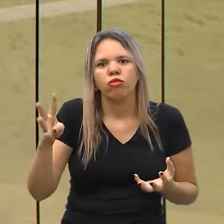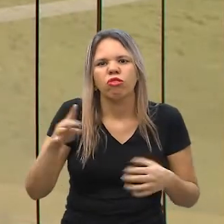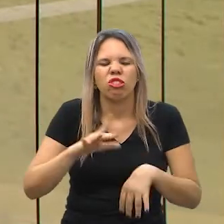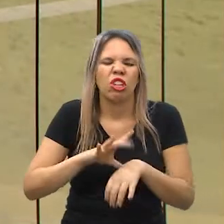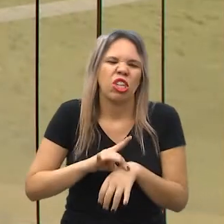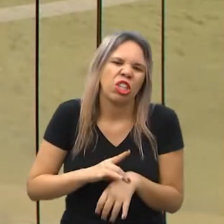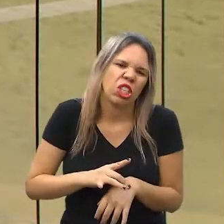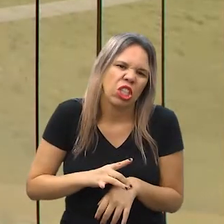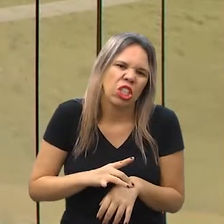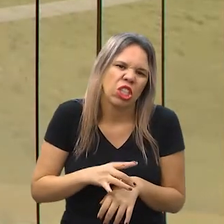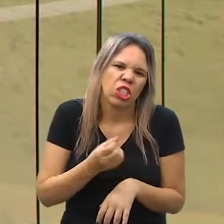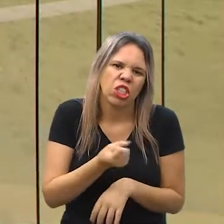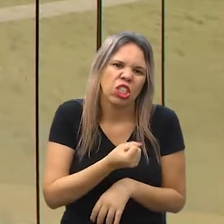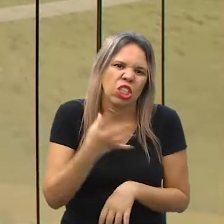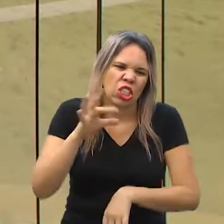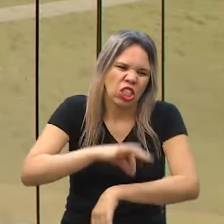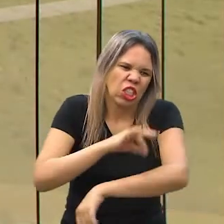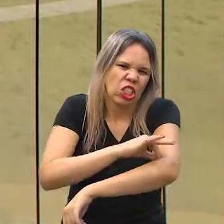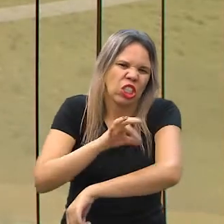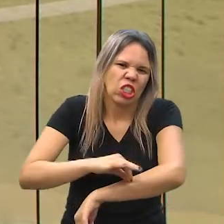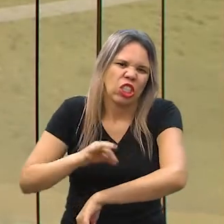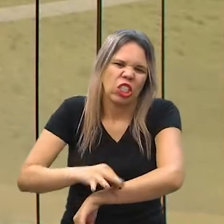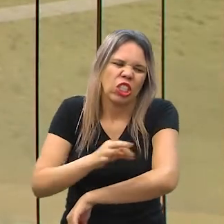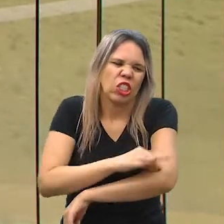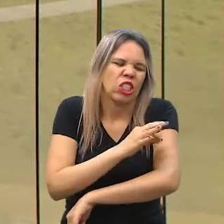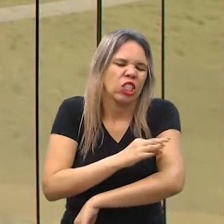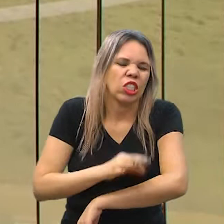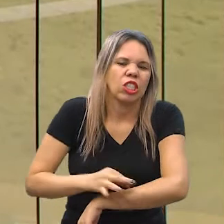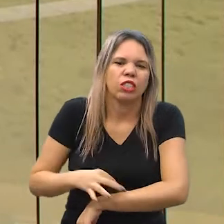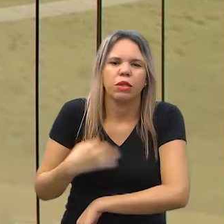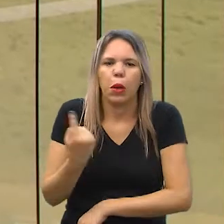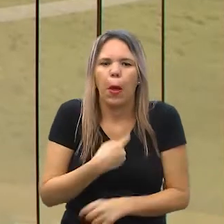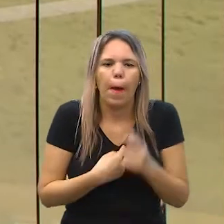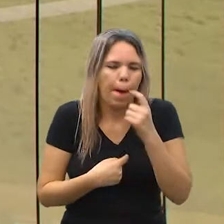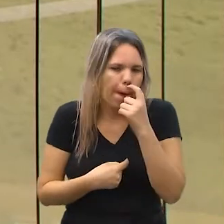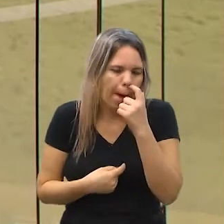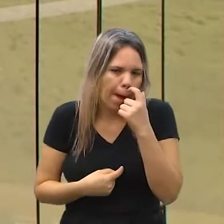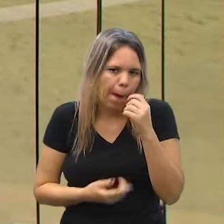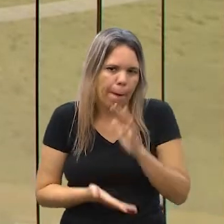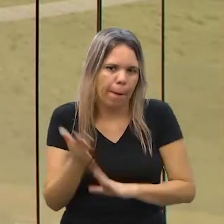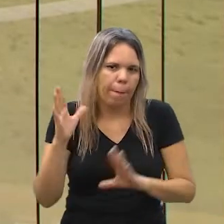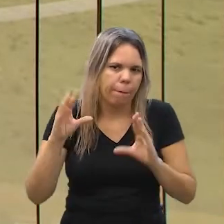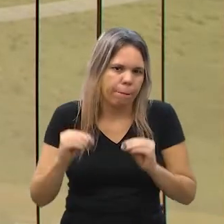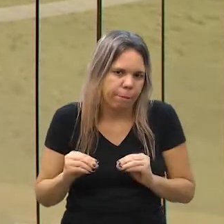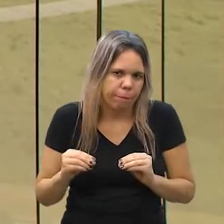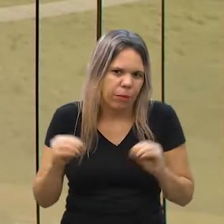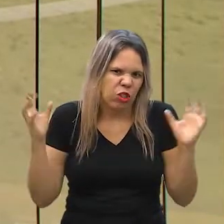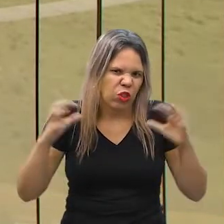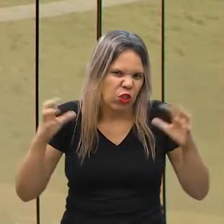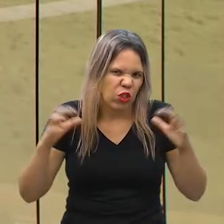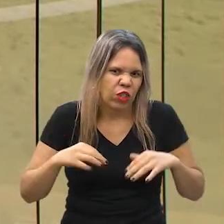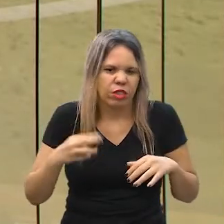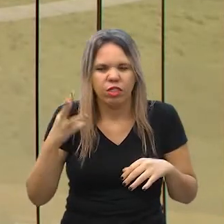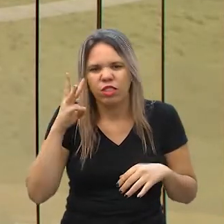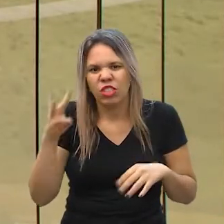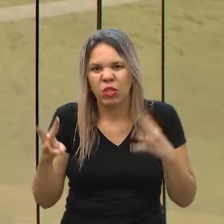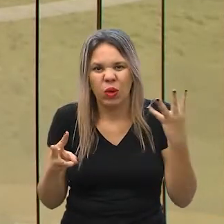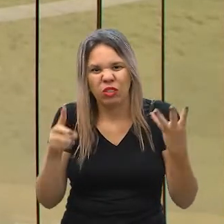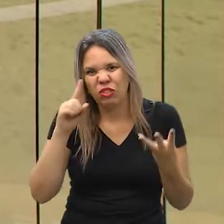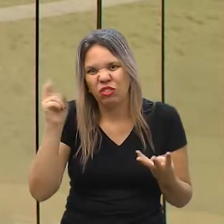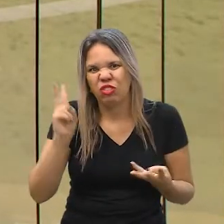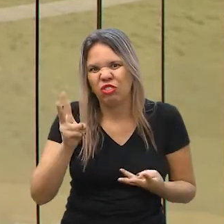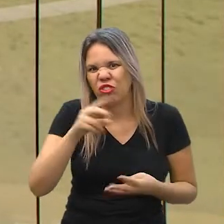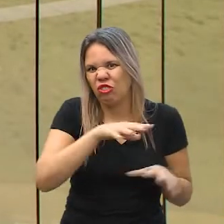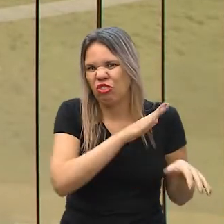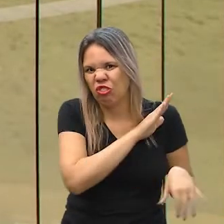totalmente machucados pela quantidade de picadas de inseto. E nós saímos à noite, choveram 3 ou